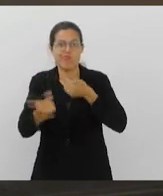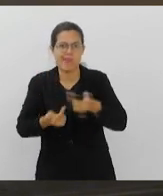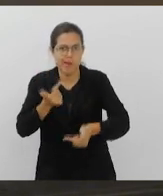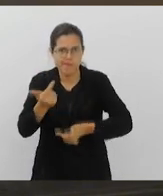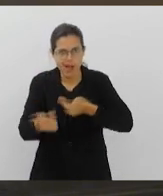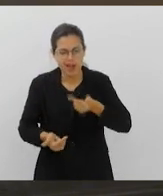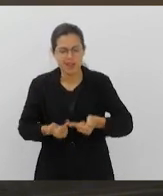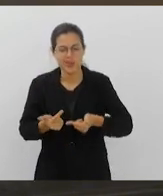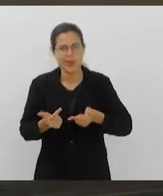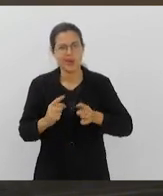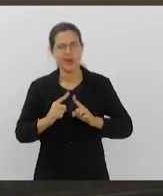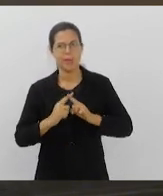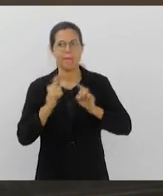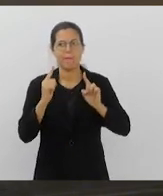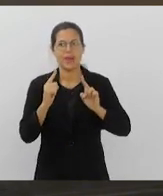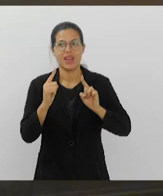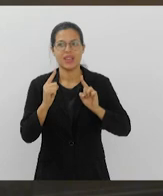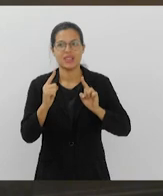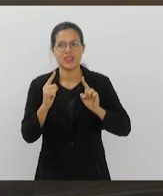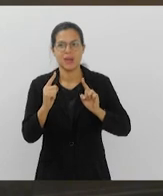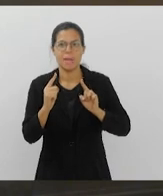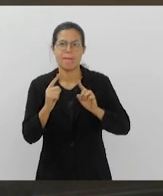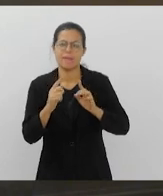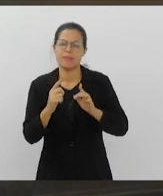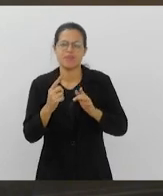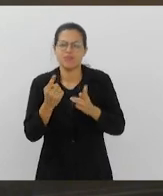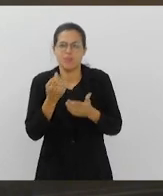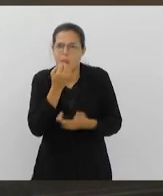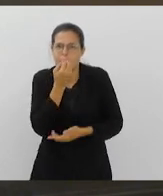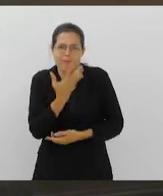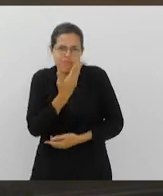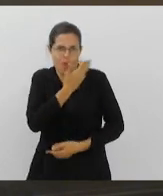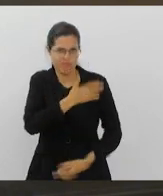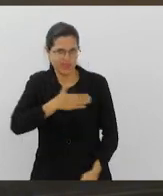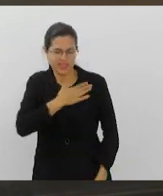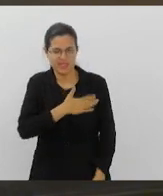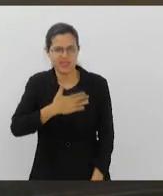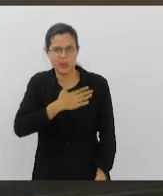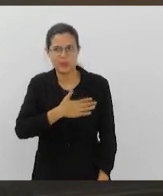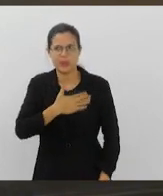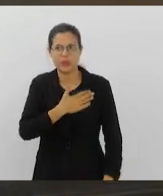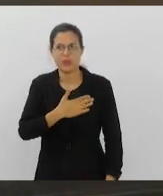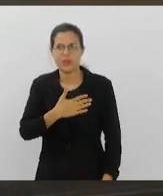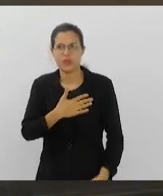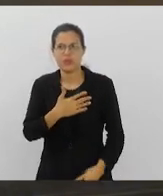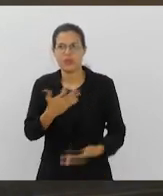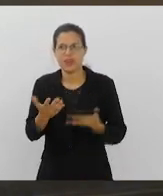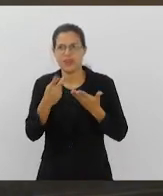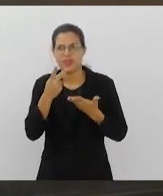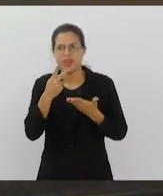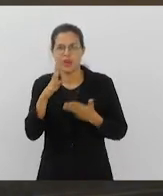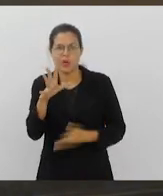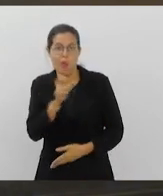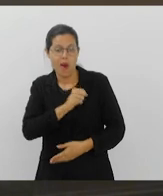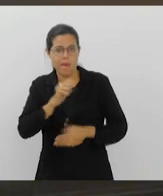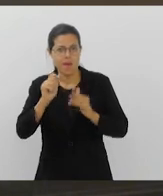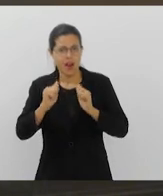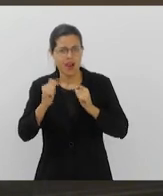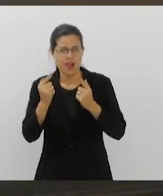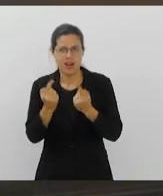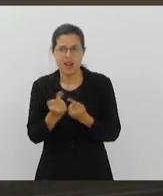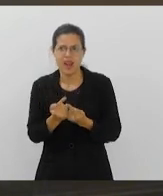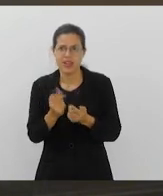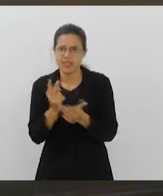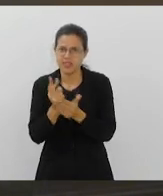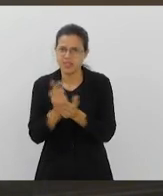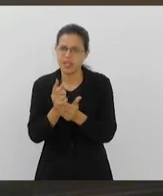sim, acaba sendo uma diversão. E eu gostaria de dizer que eu amo essa casa, eu amo o meu trabalho e sempre estarei aqui entregando o melhor